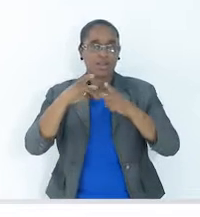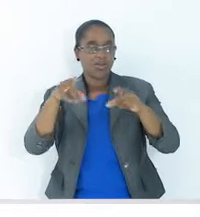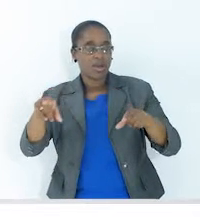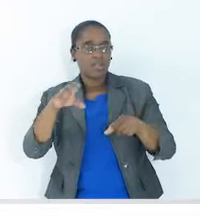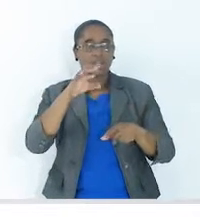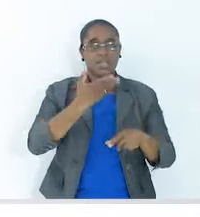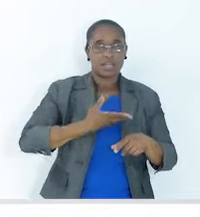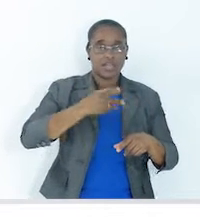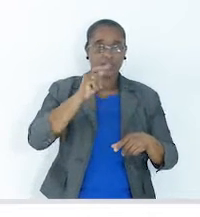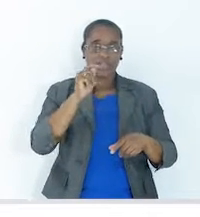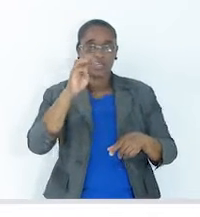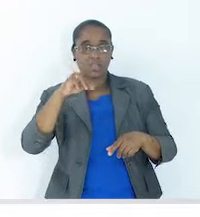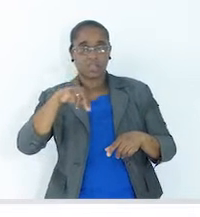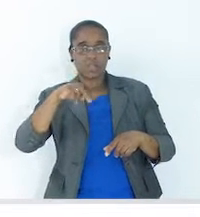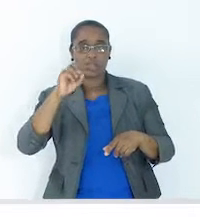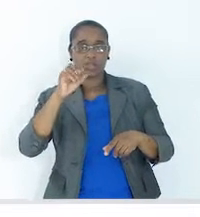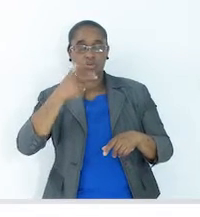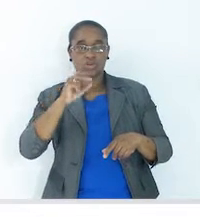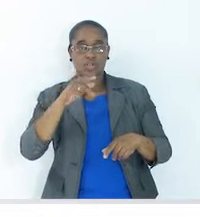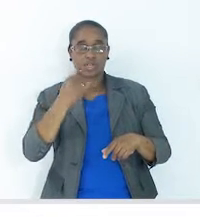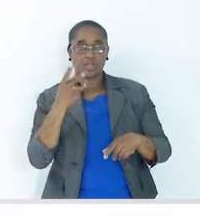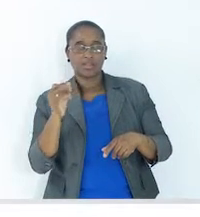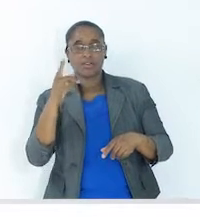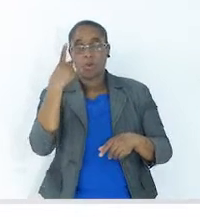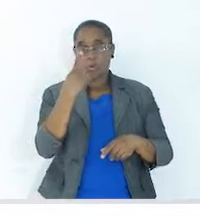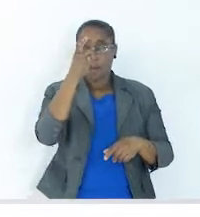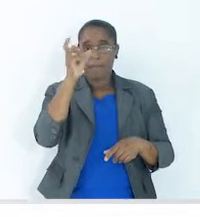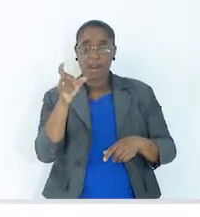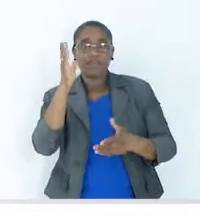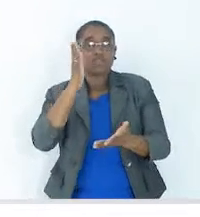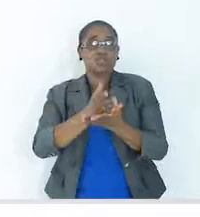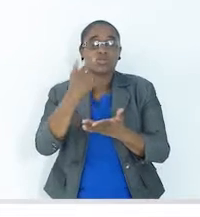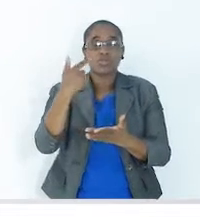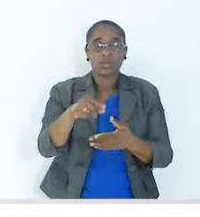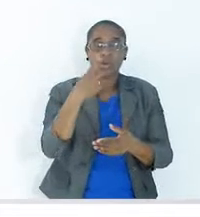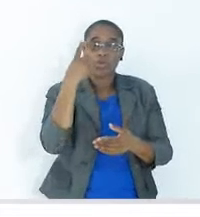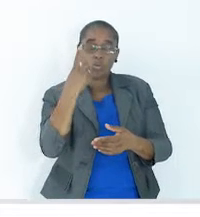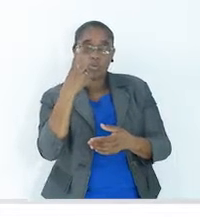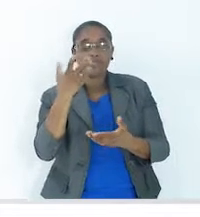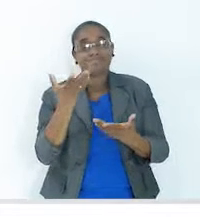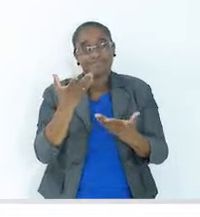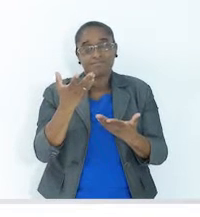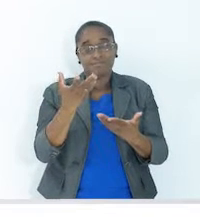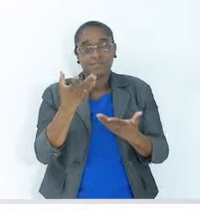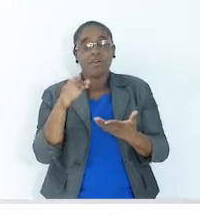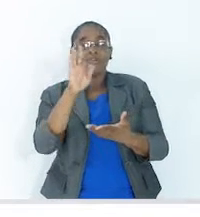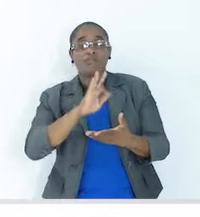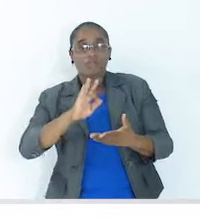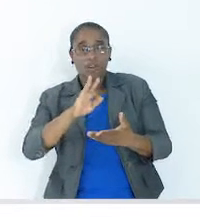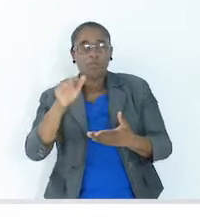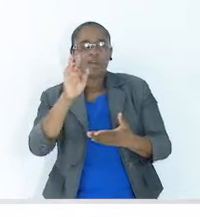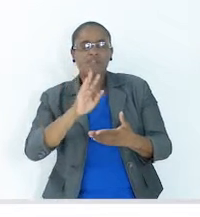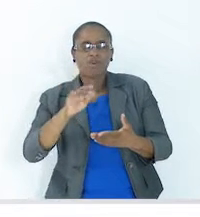denotativo. Uma palavra só tem um único sentido. Daí, da forma como vou entender, tu